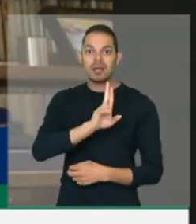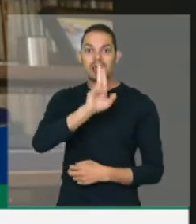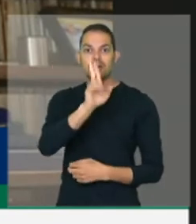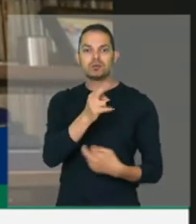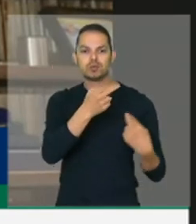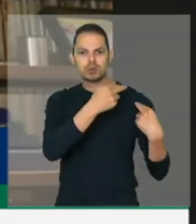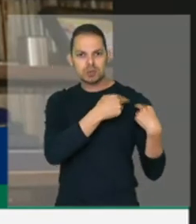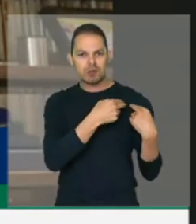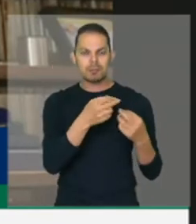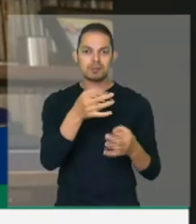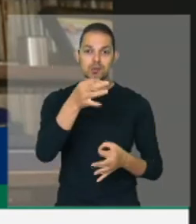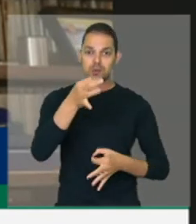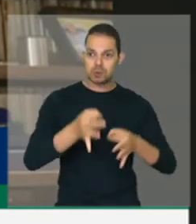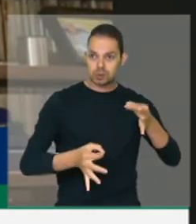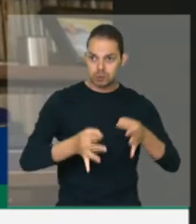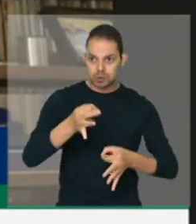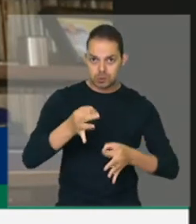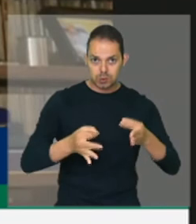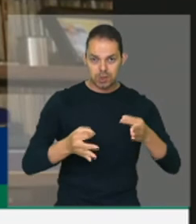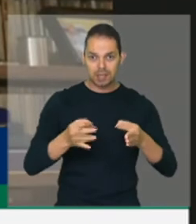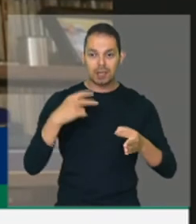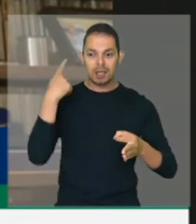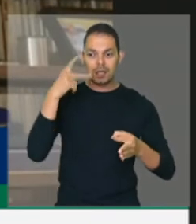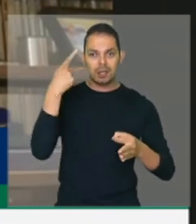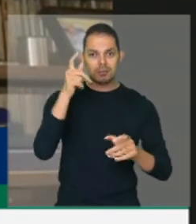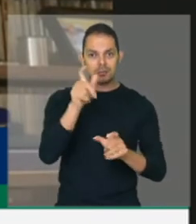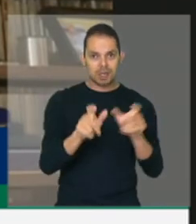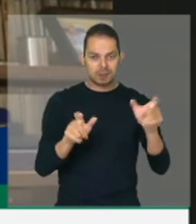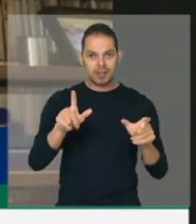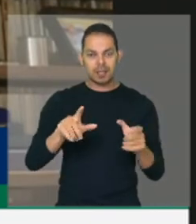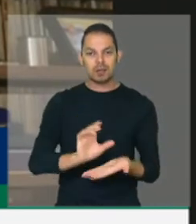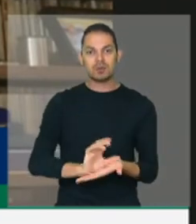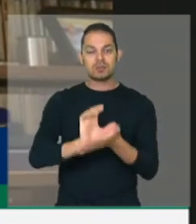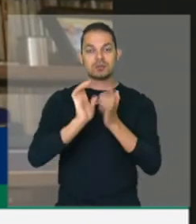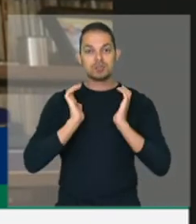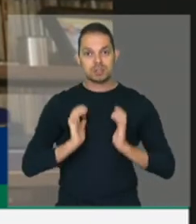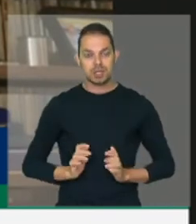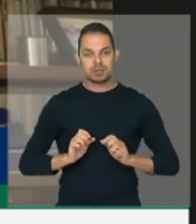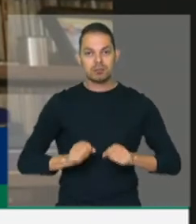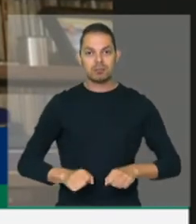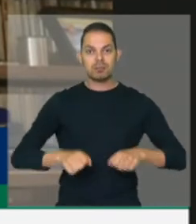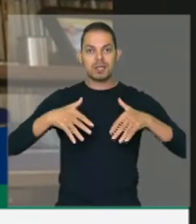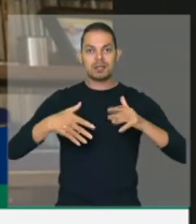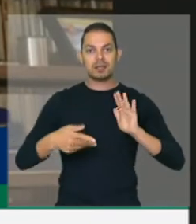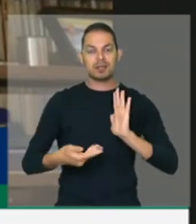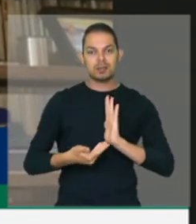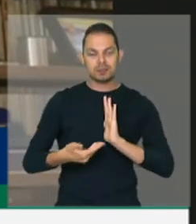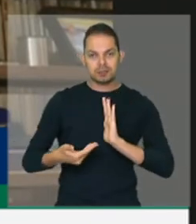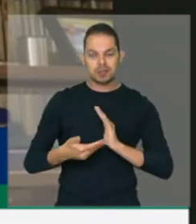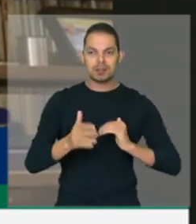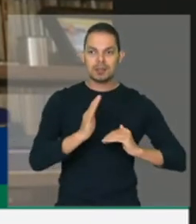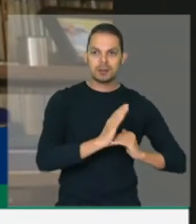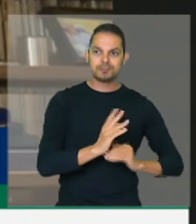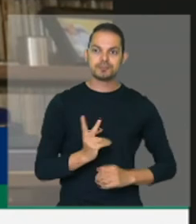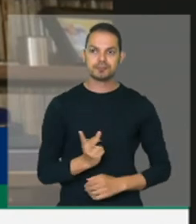responsável para julgar nós parlamentares, que é o Conselho de Ética, o plenário da Câmara e do Senado